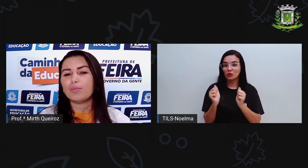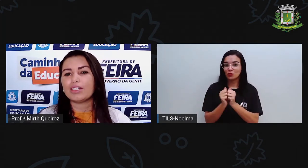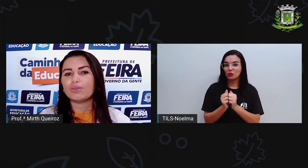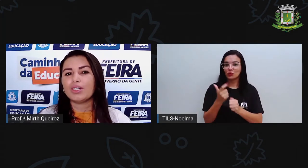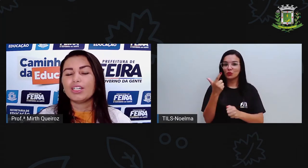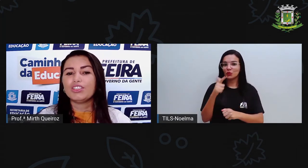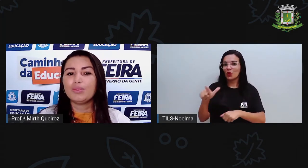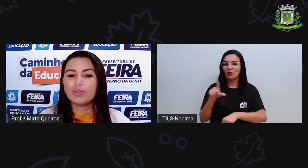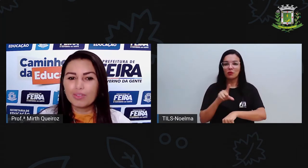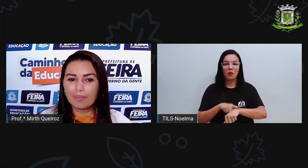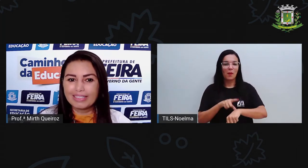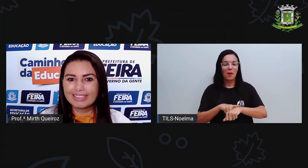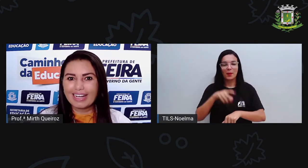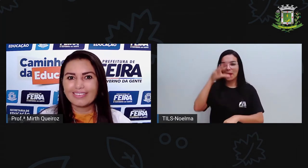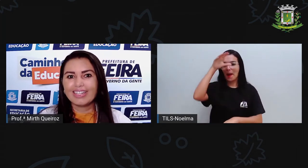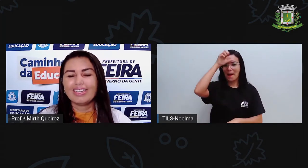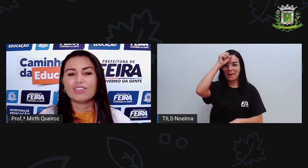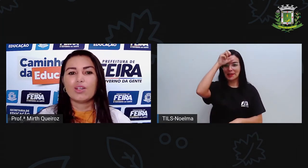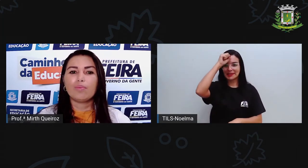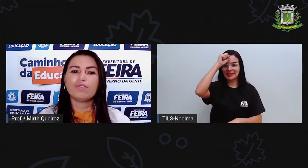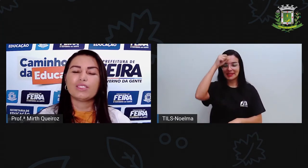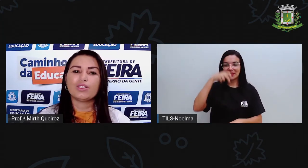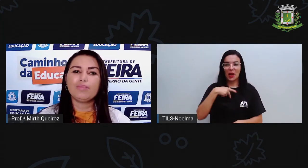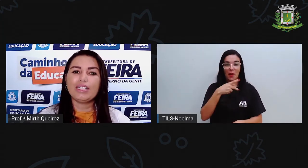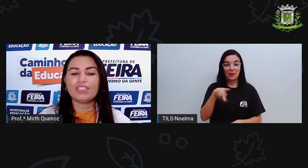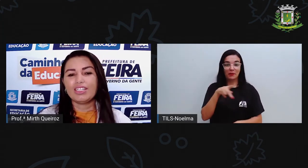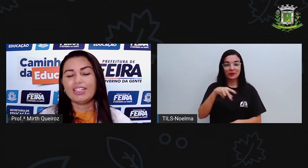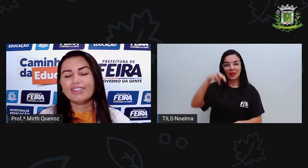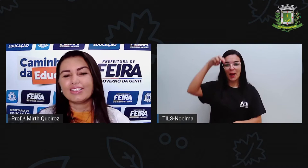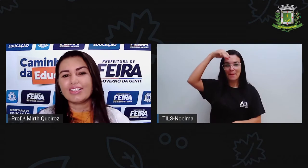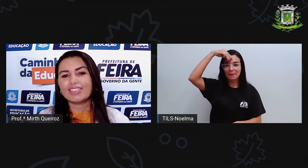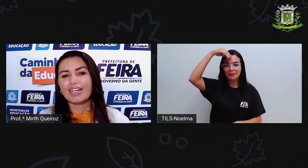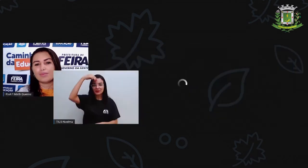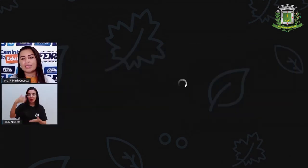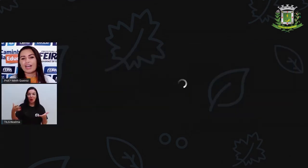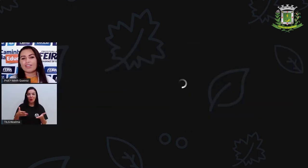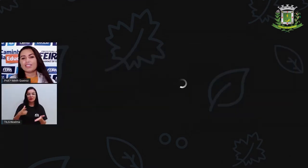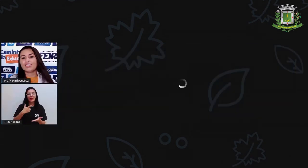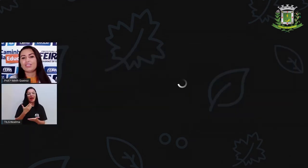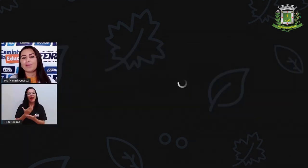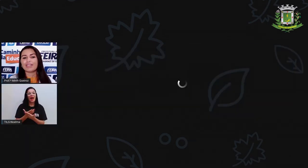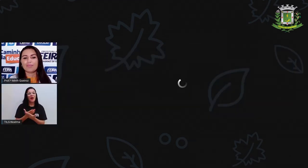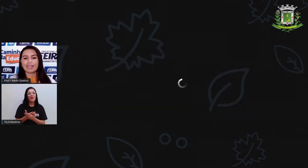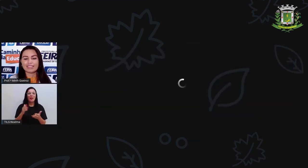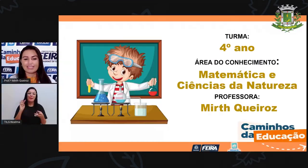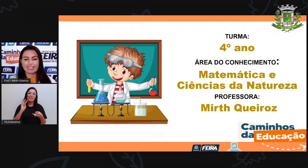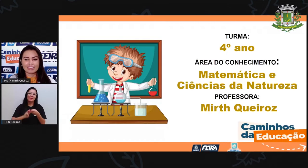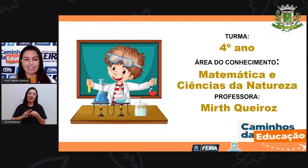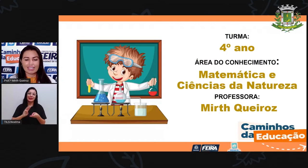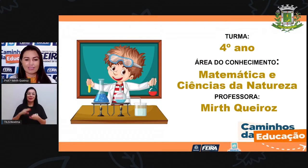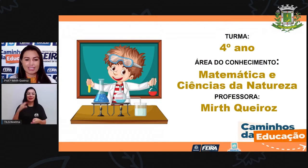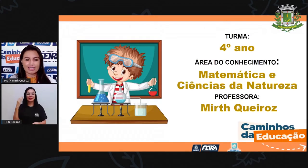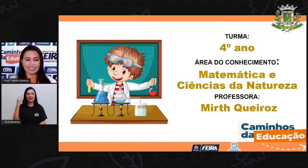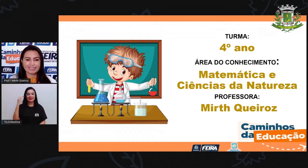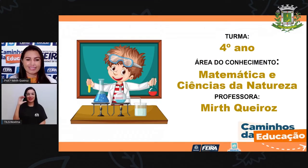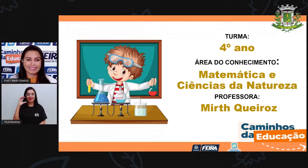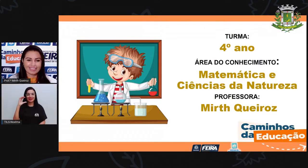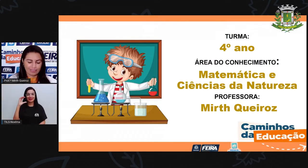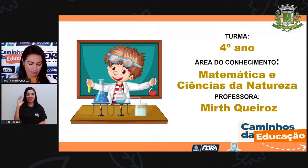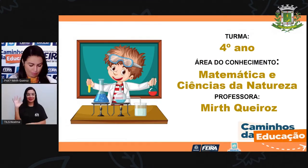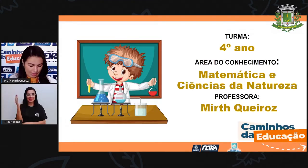mais um momento de muito aprendizado. Eu sou a professora Mirth e hoje nós teremos aula de Matemática e Ciências da